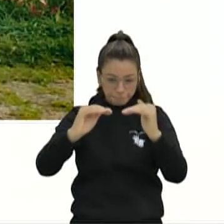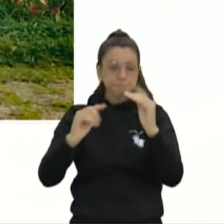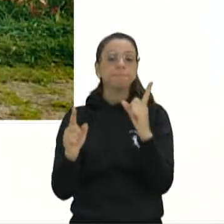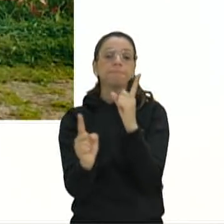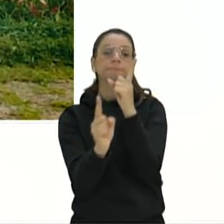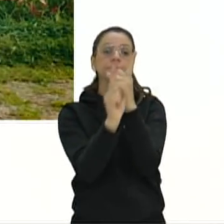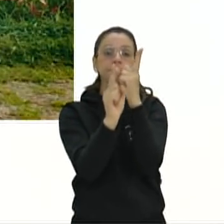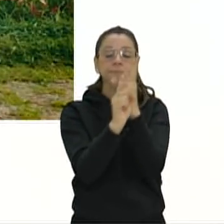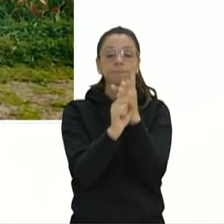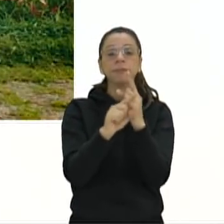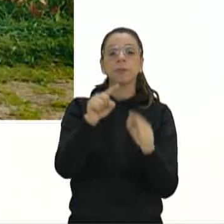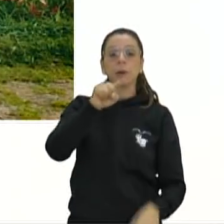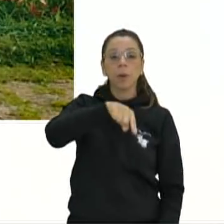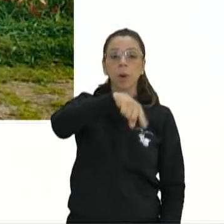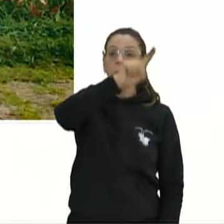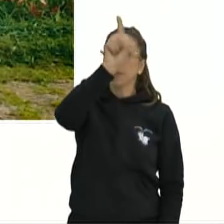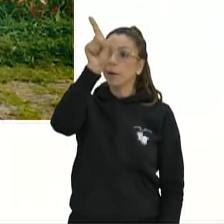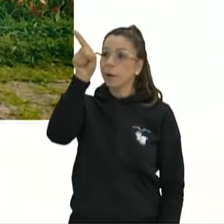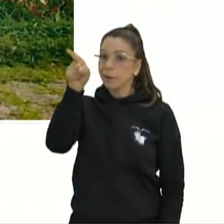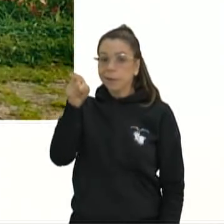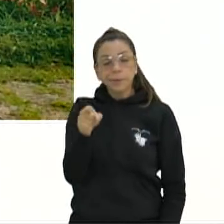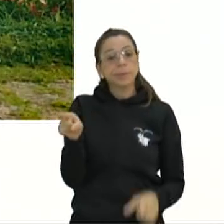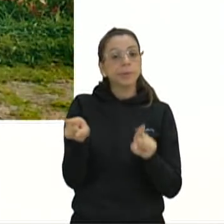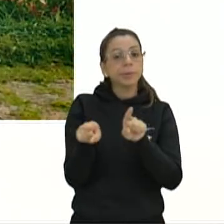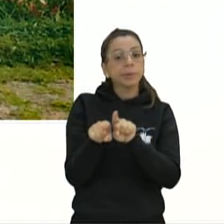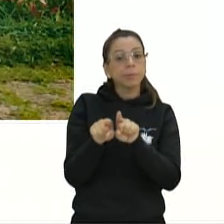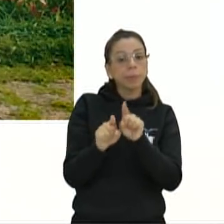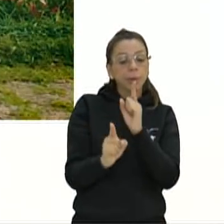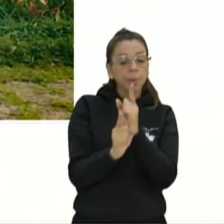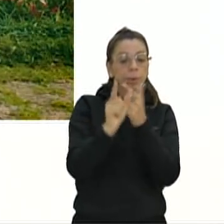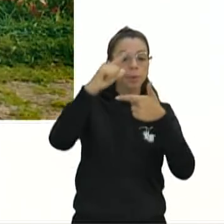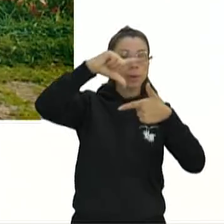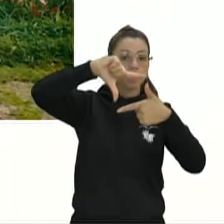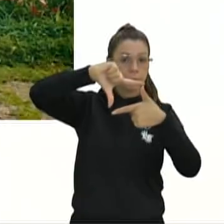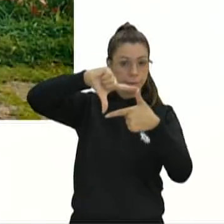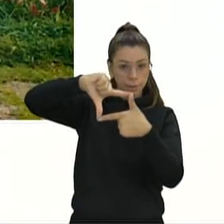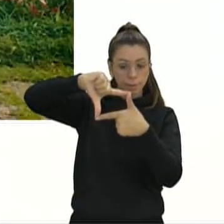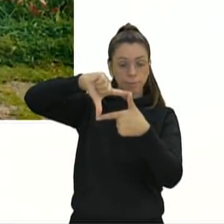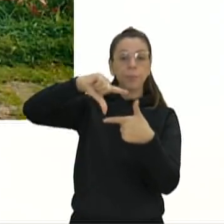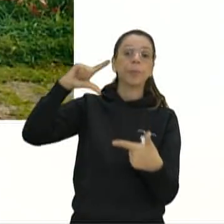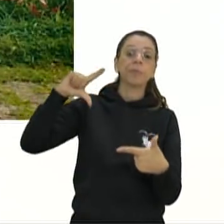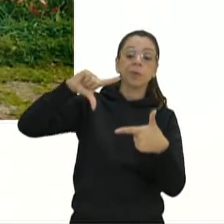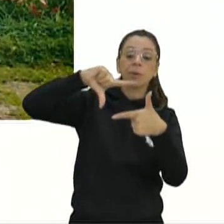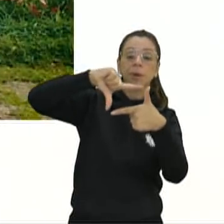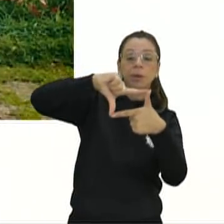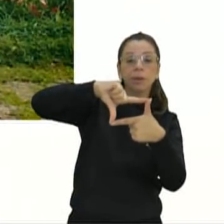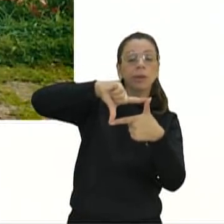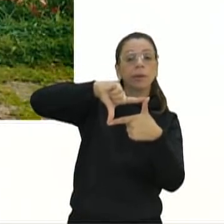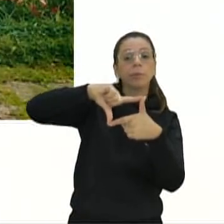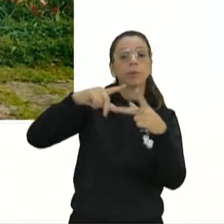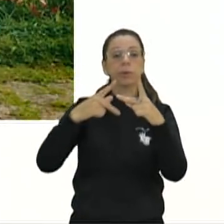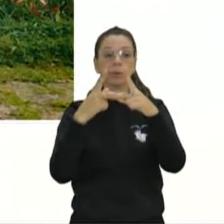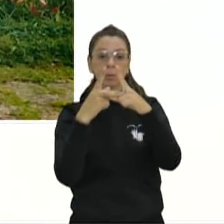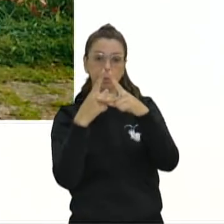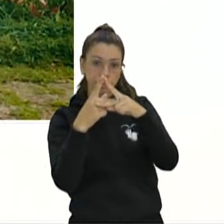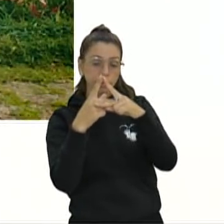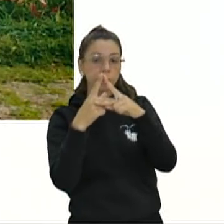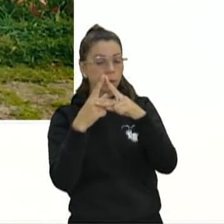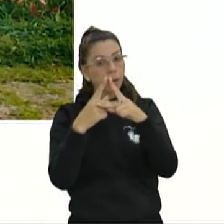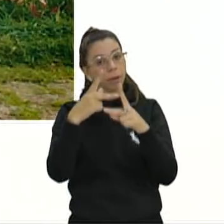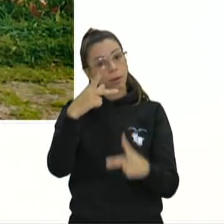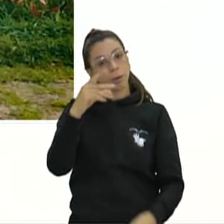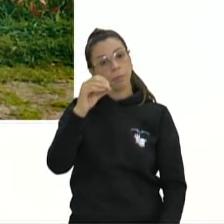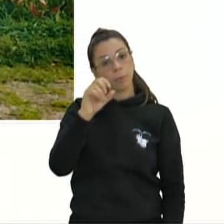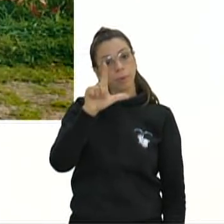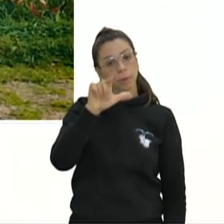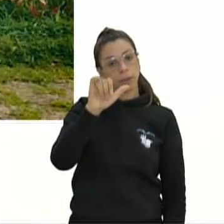encontra arcos e encontra retângulos. Os retângulos e o triângulo são